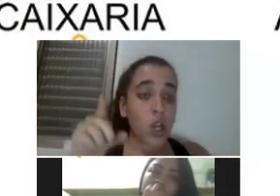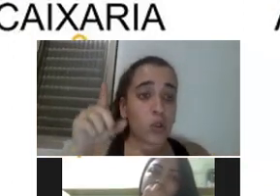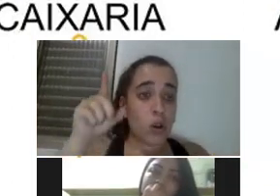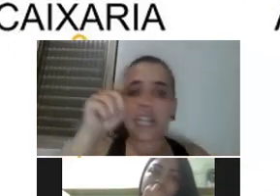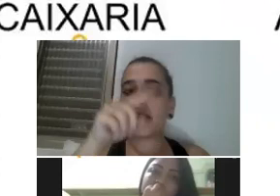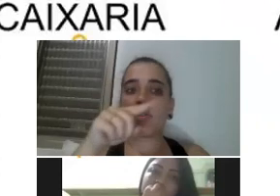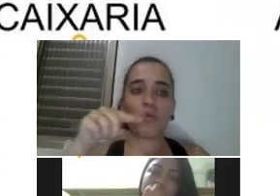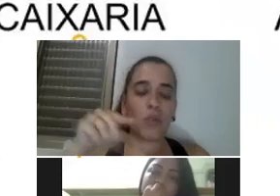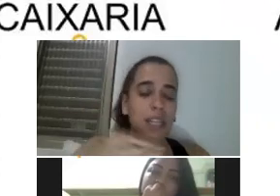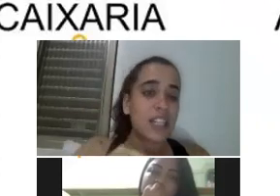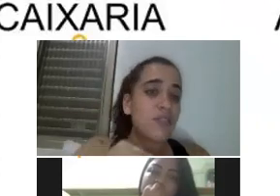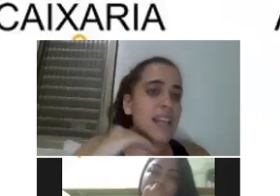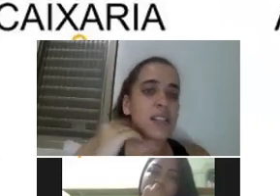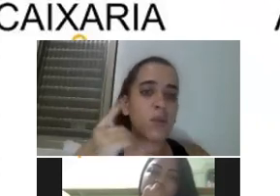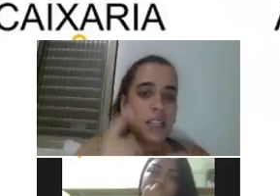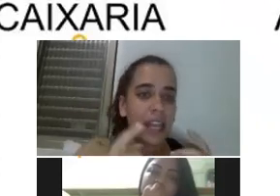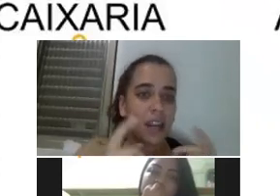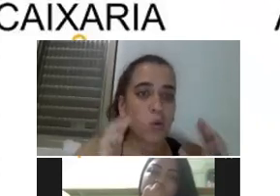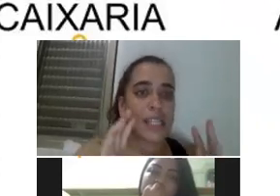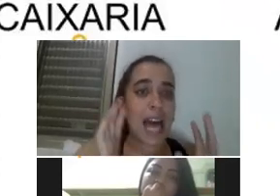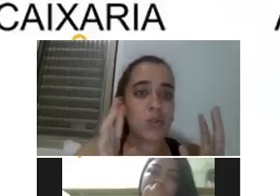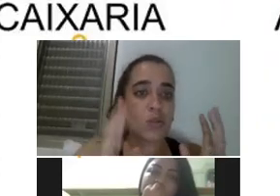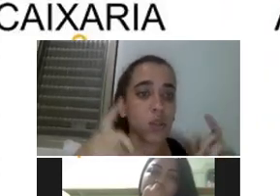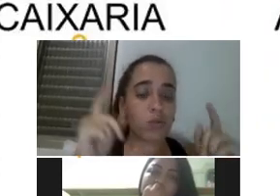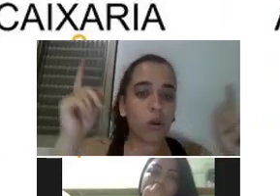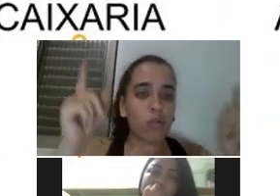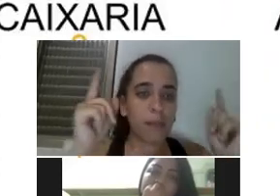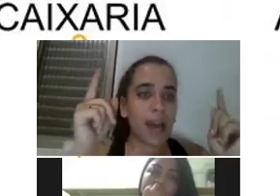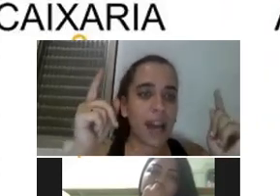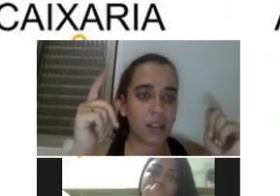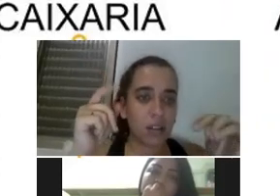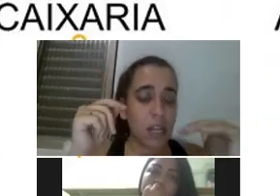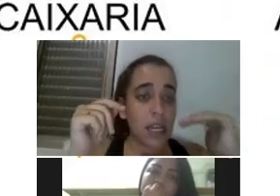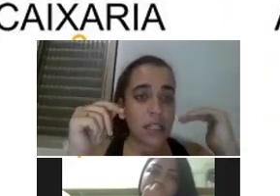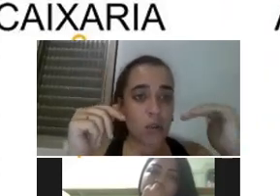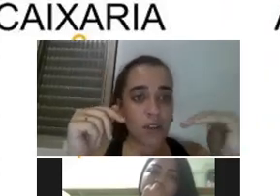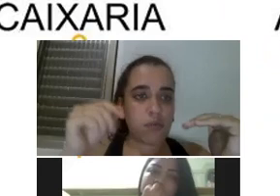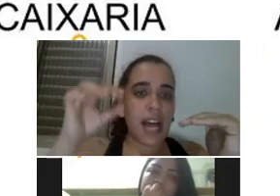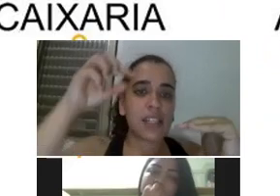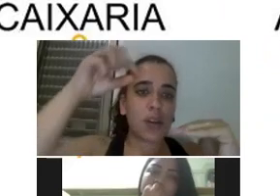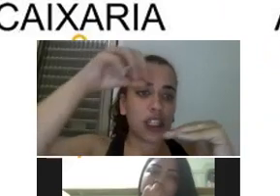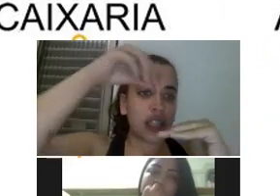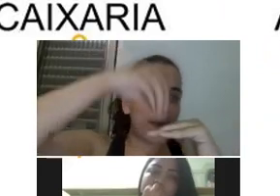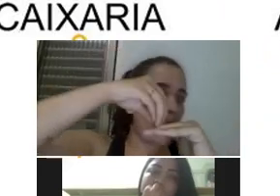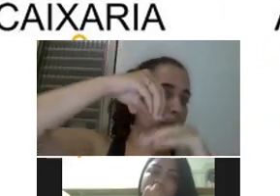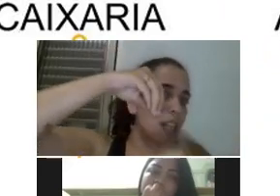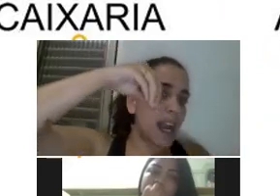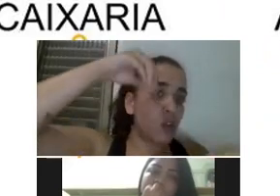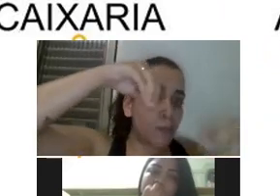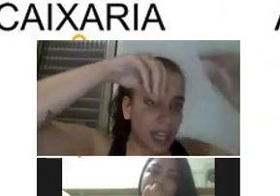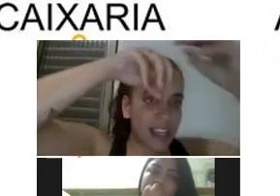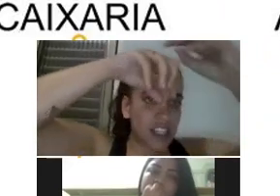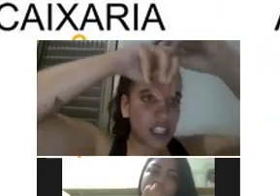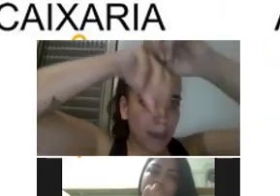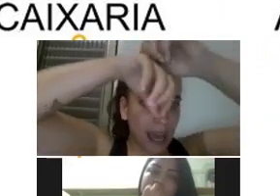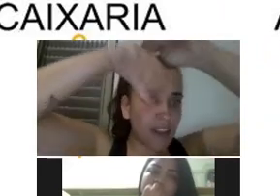fundação. Toda essa estrutura da edificação inteira, os aços são todos amarrados. Então, na fundação, a gente amarra o pilar,